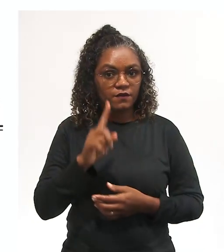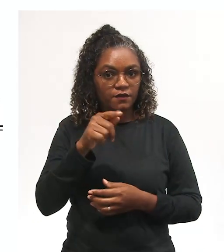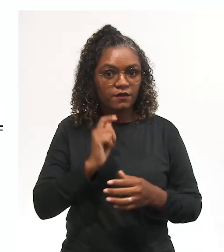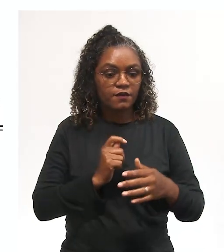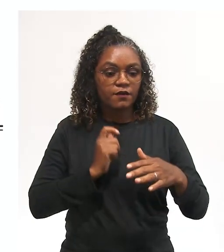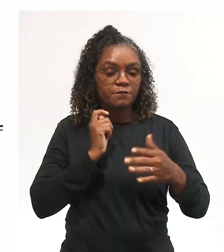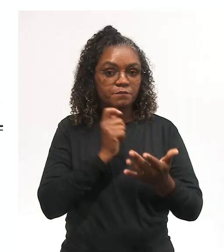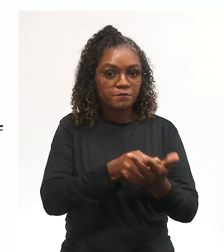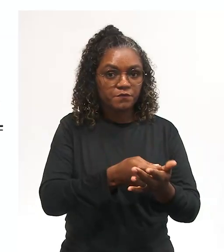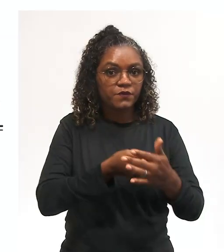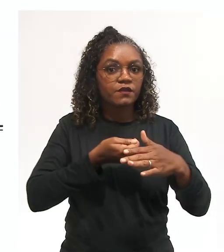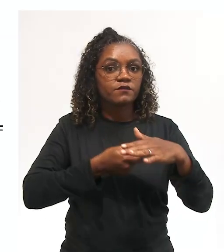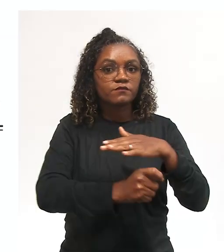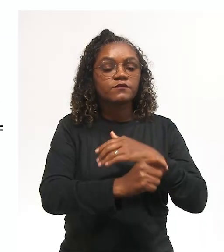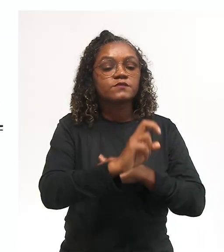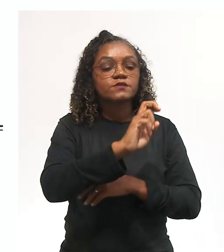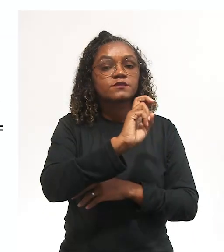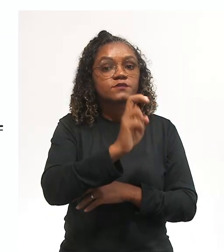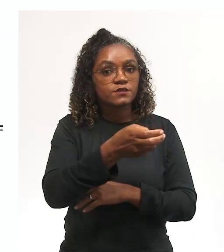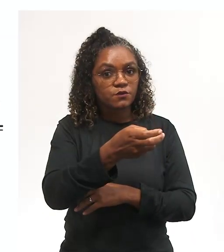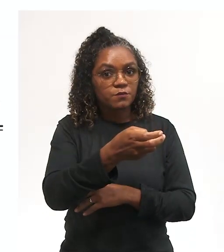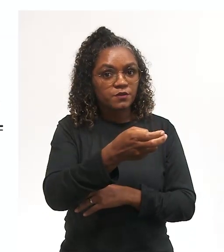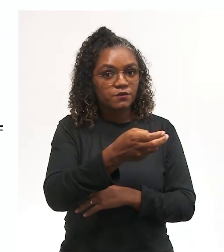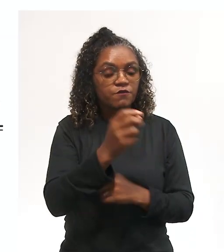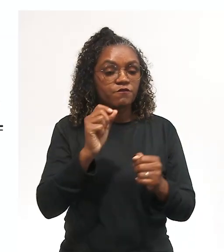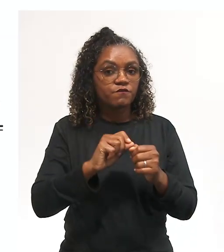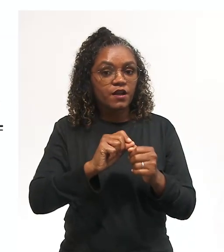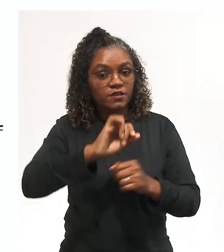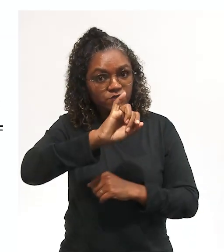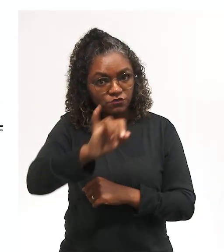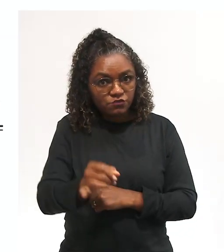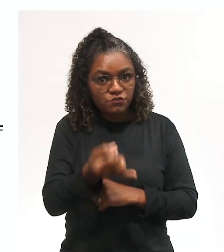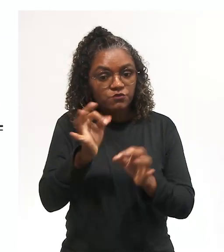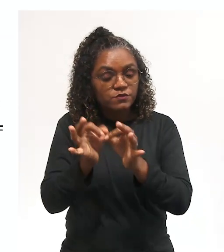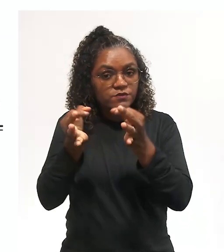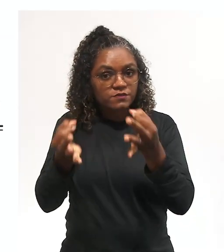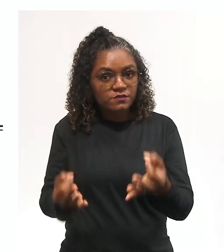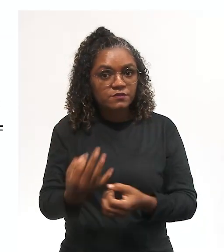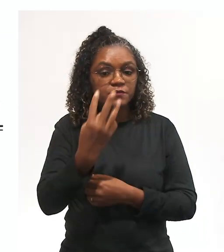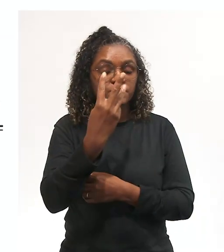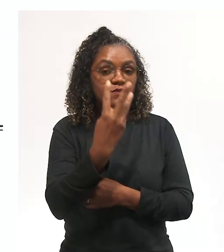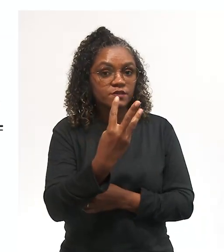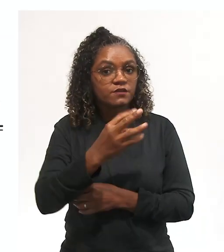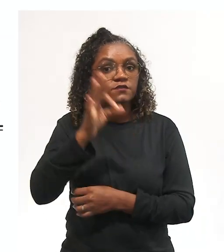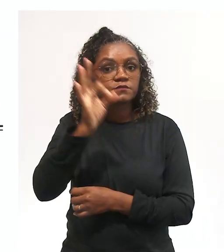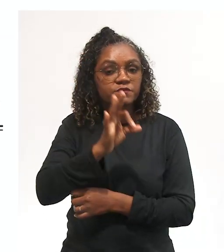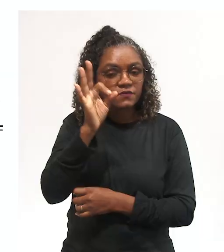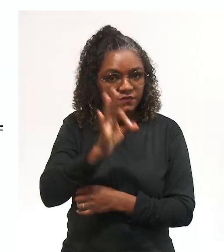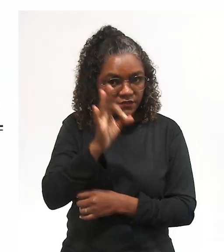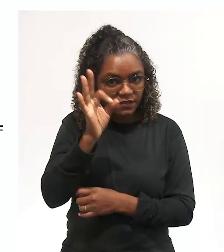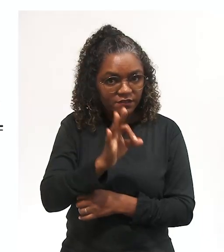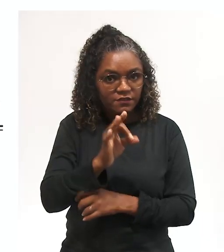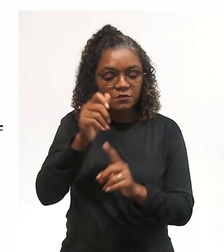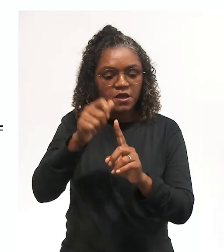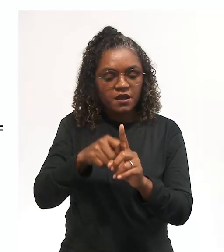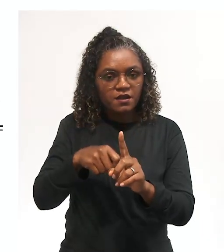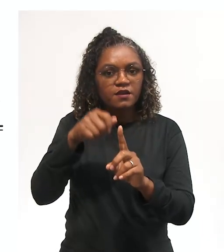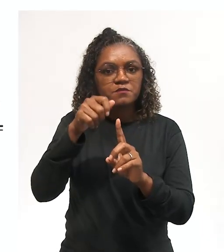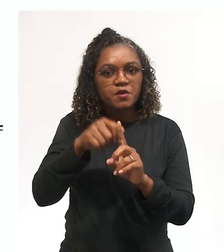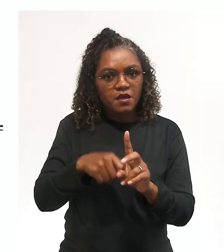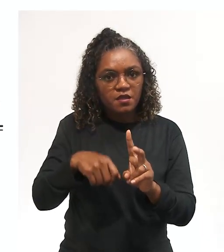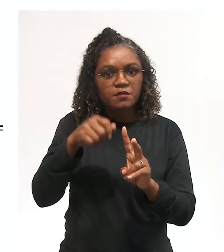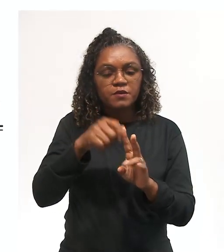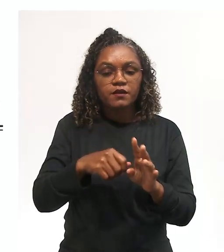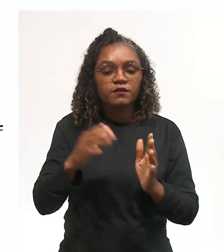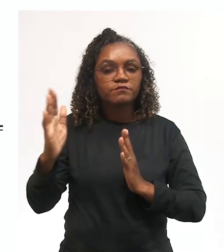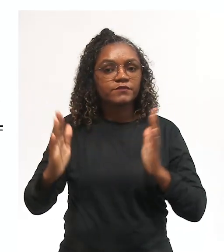R$5.000 a juros simples, a taxa de 3% ao mês, durante